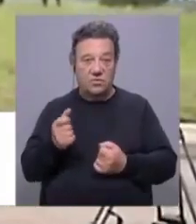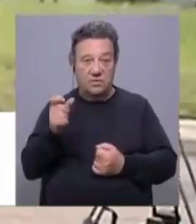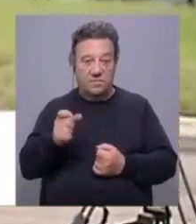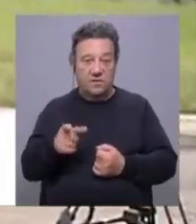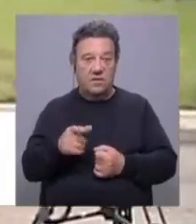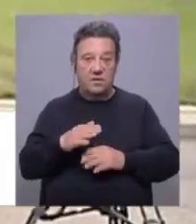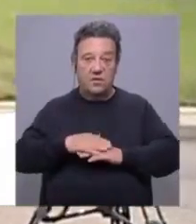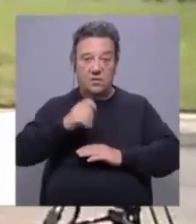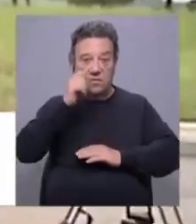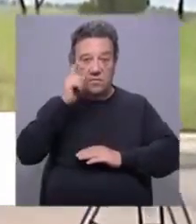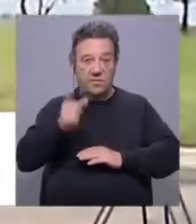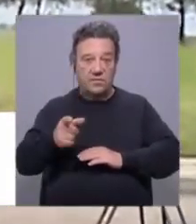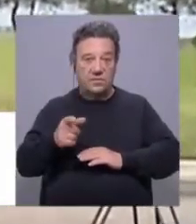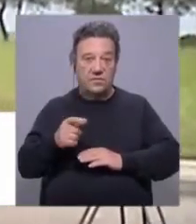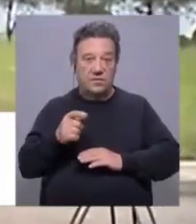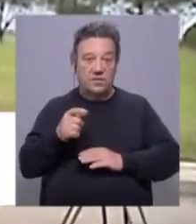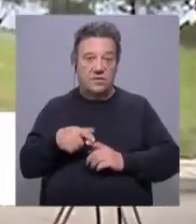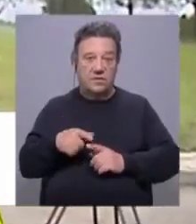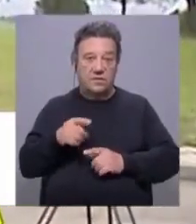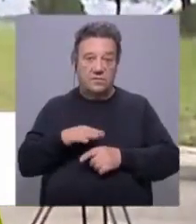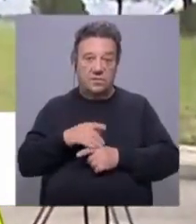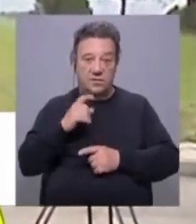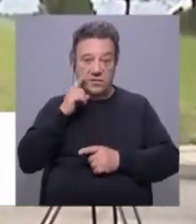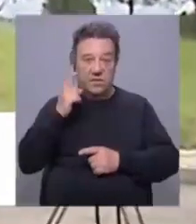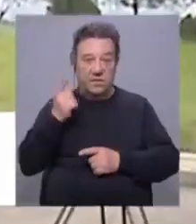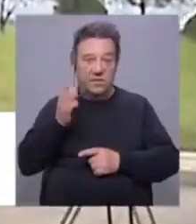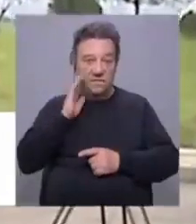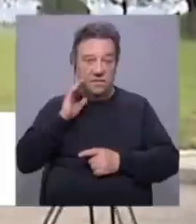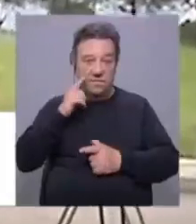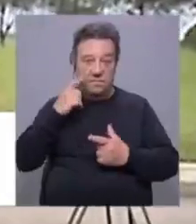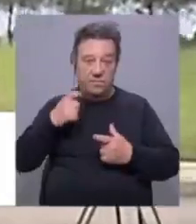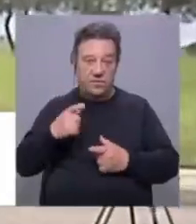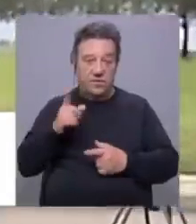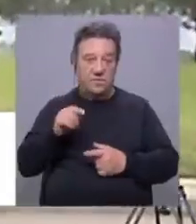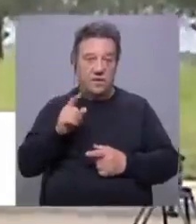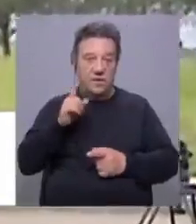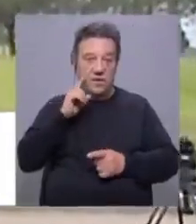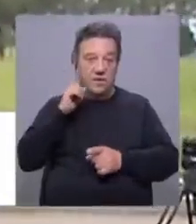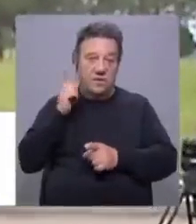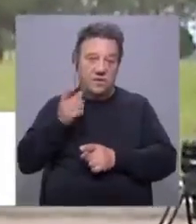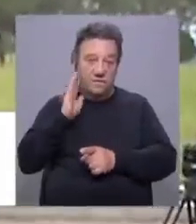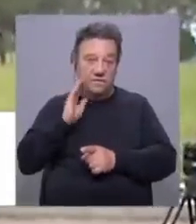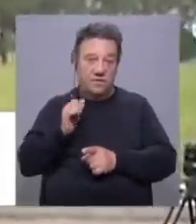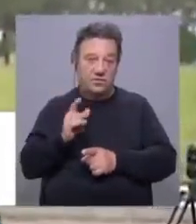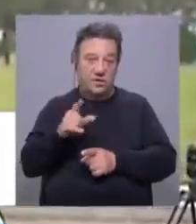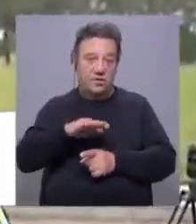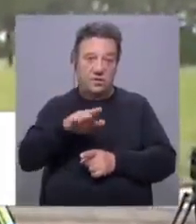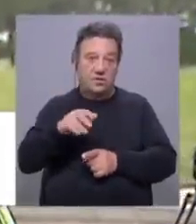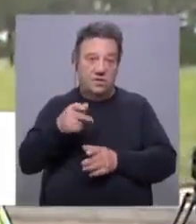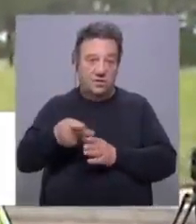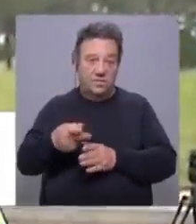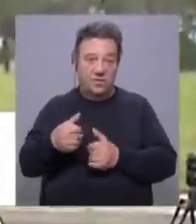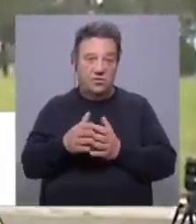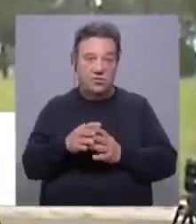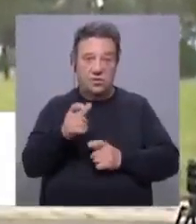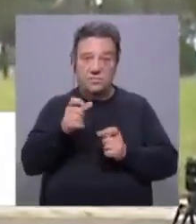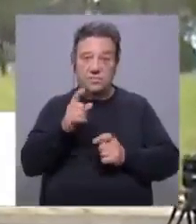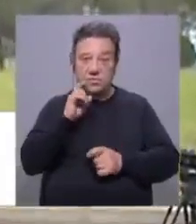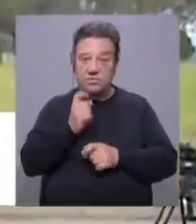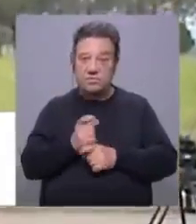o cumprimento do dever geral de proteção e o dever geral de recolhimento. São fiscalizados todos os